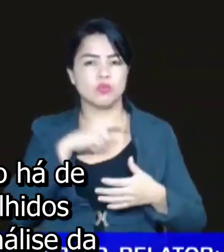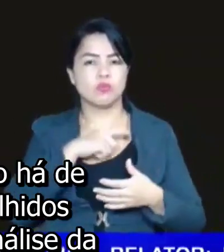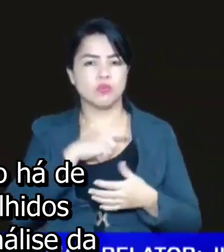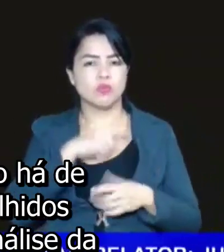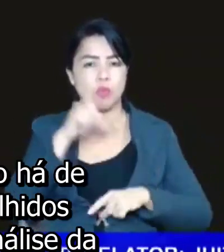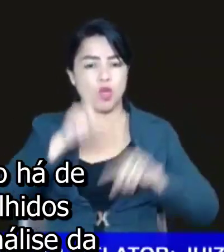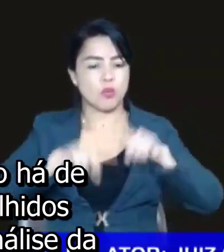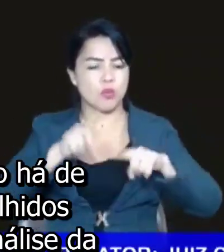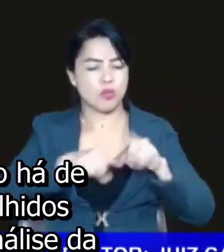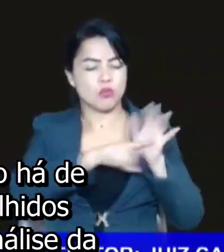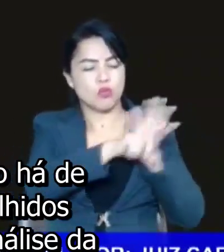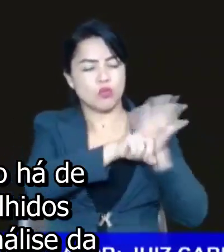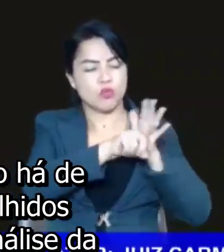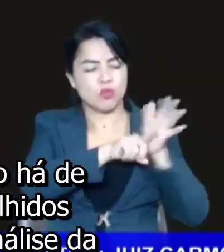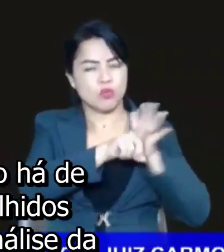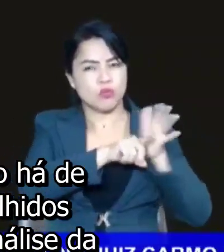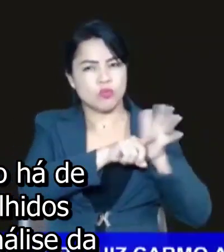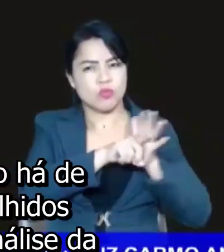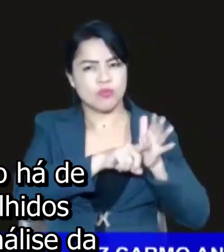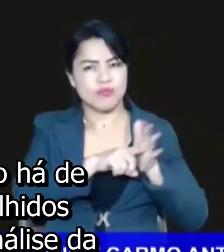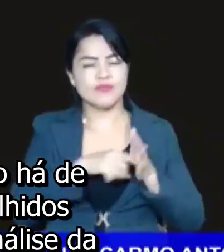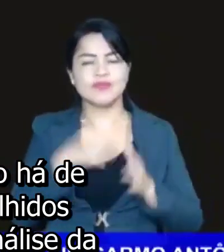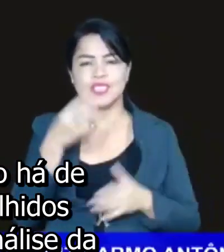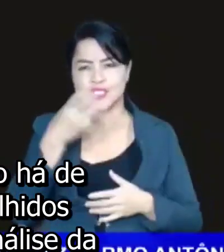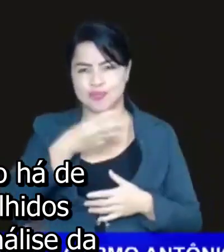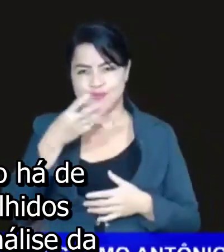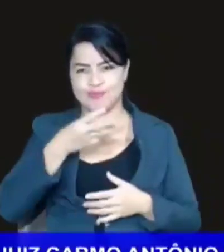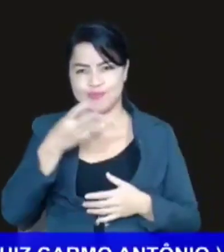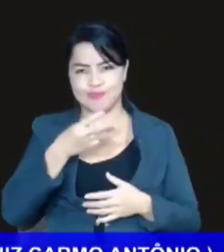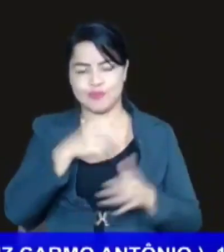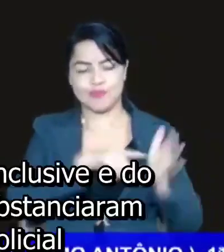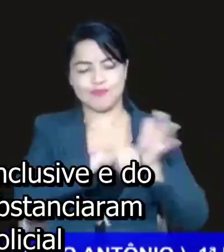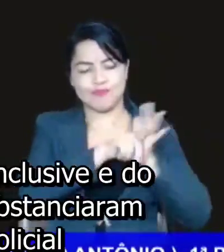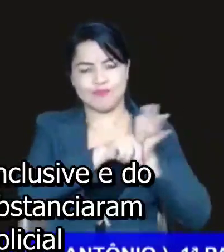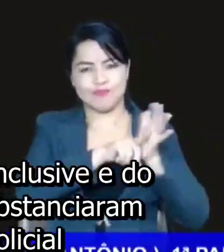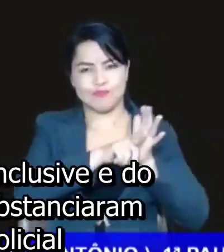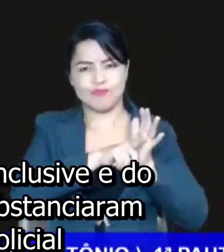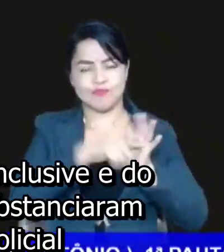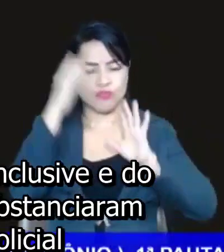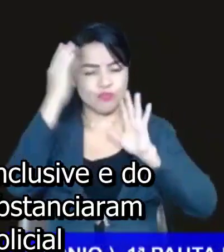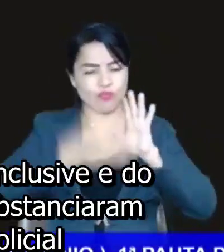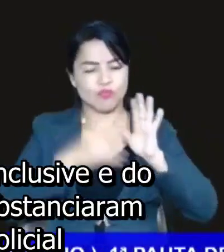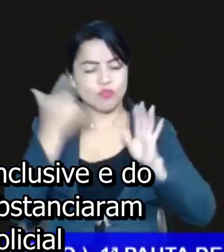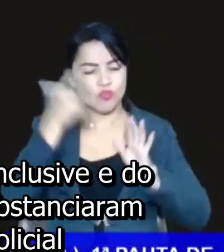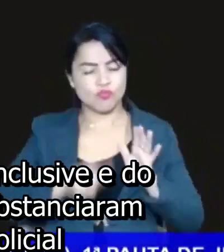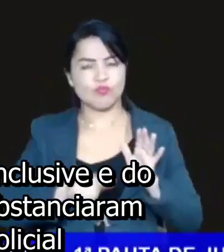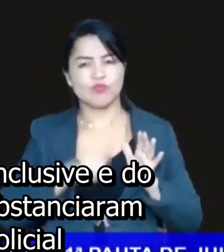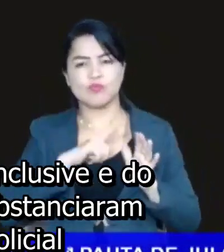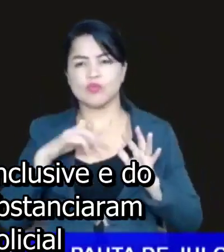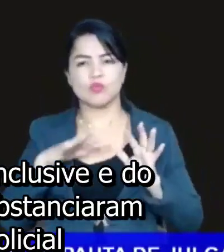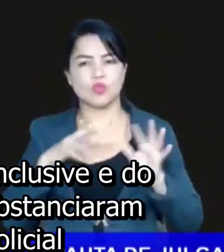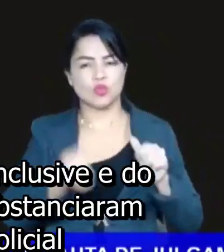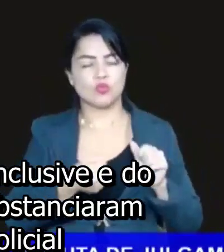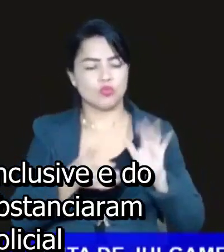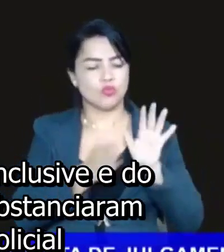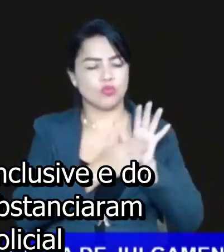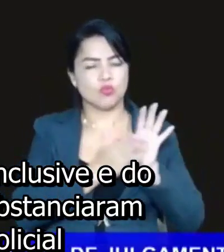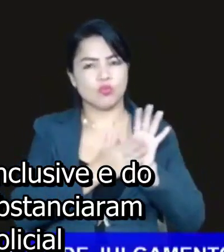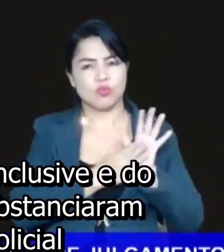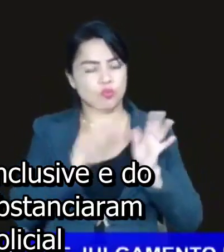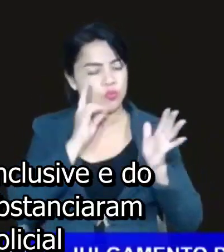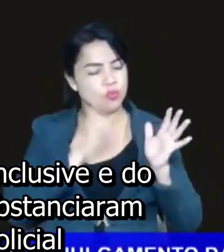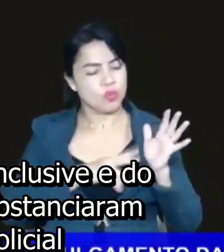colhidos, inclusive, e aí eu entro no terceiro ponto, que é a análise da prova contida nos autos, todos os elementos